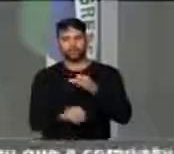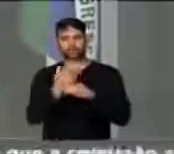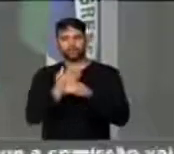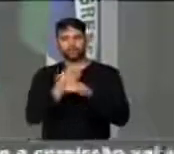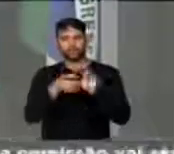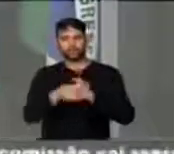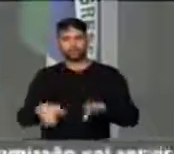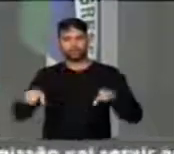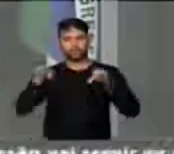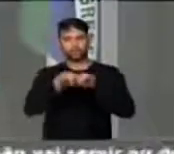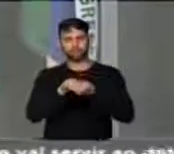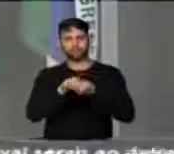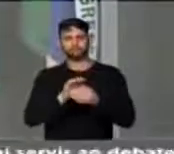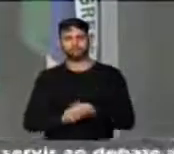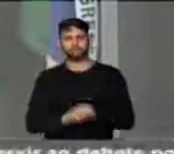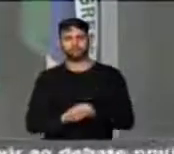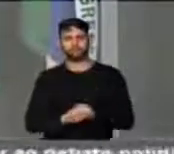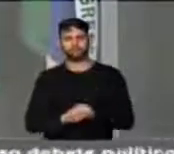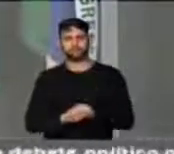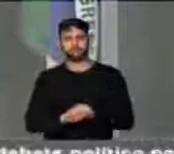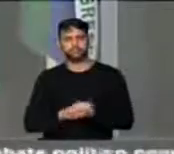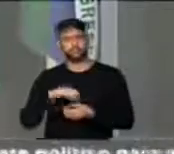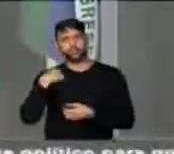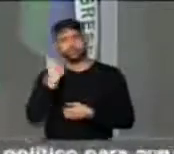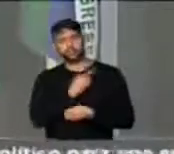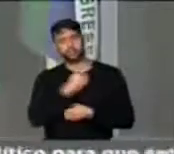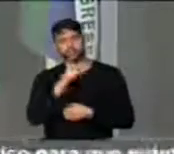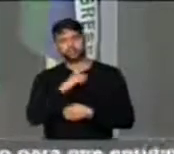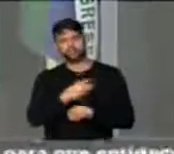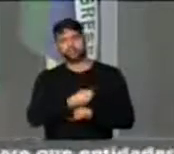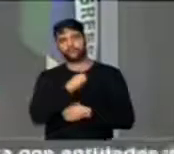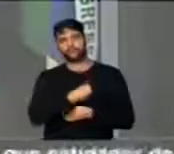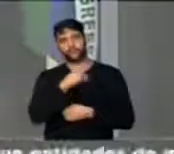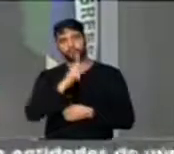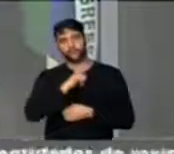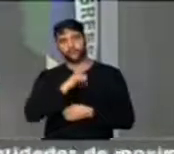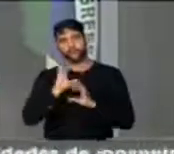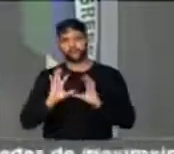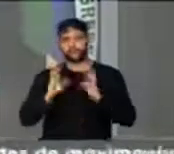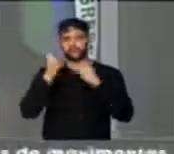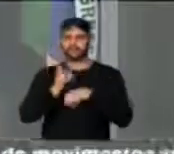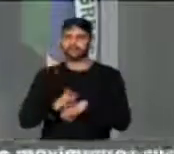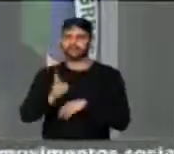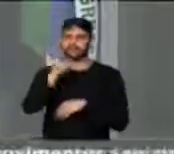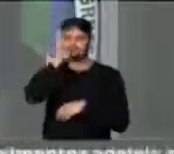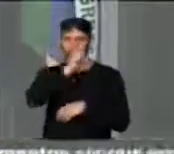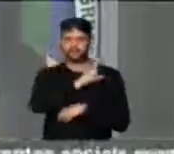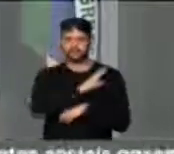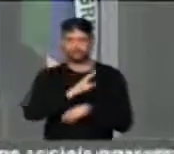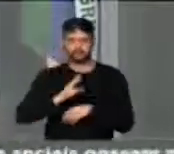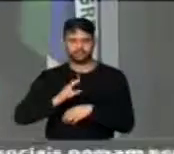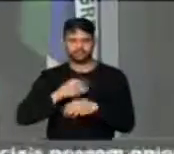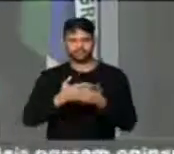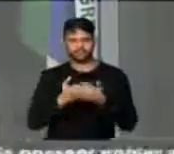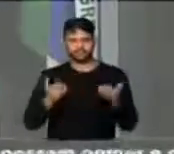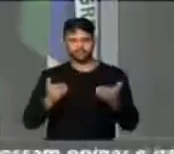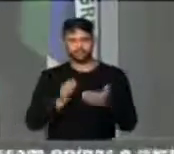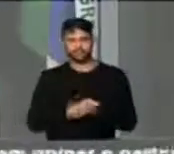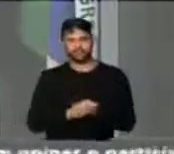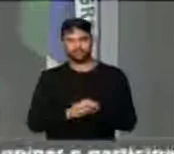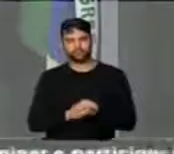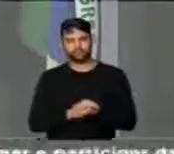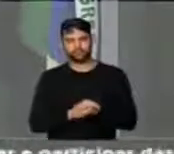uma democracia. Nós estamos vivendo e temos que comemorar sempre, presidente,